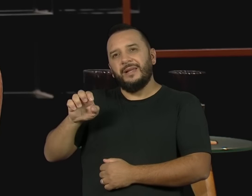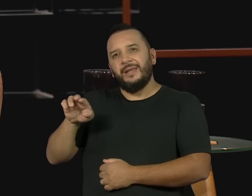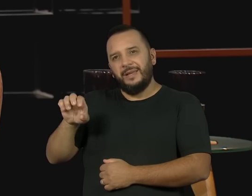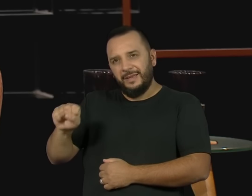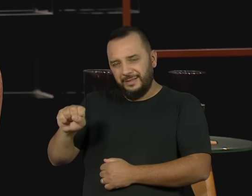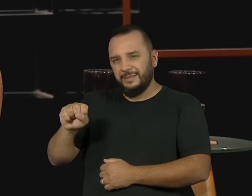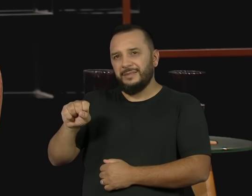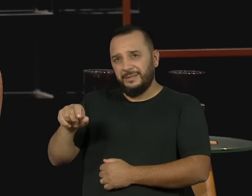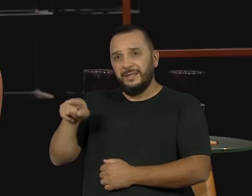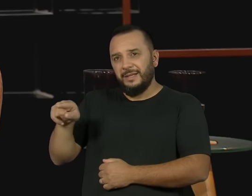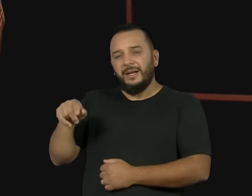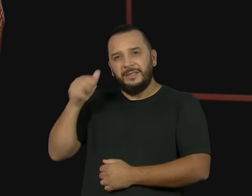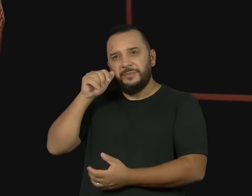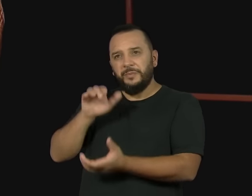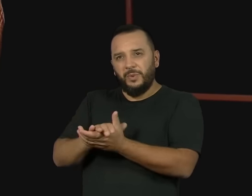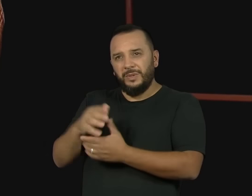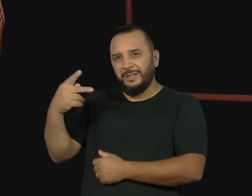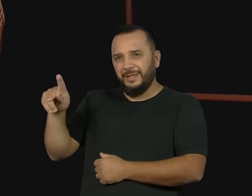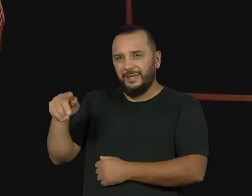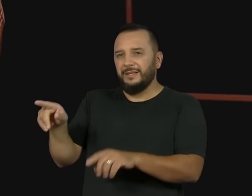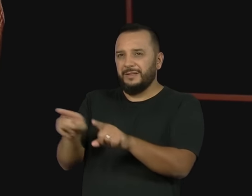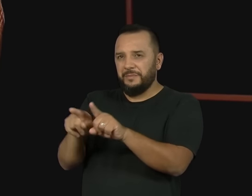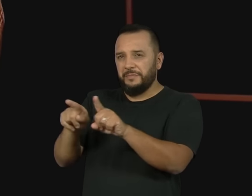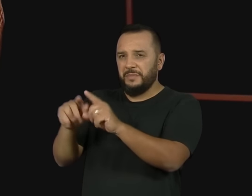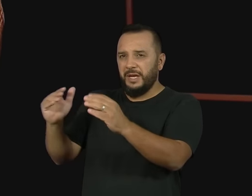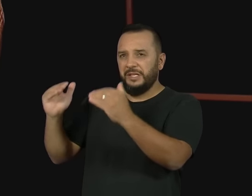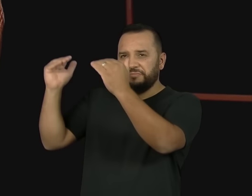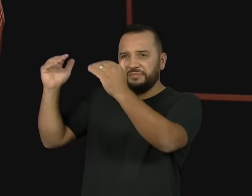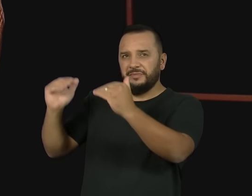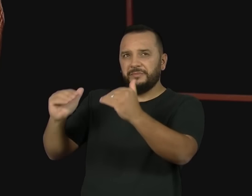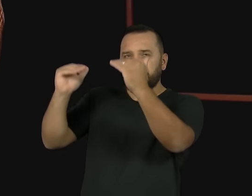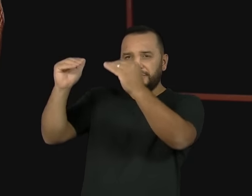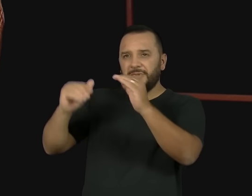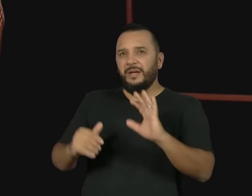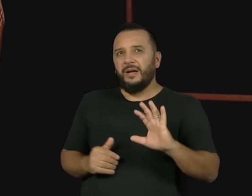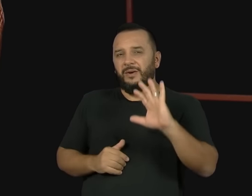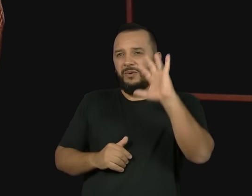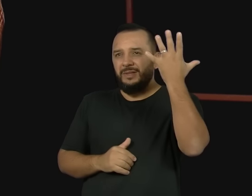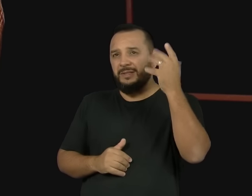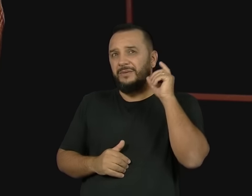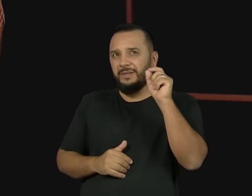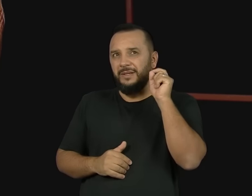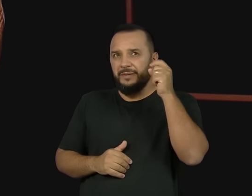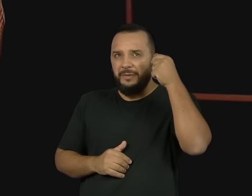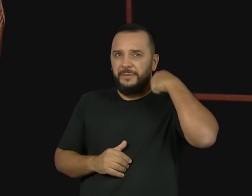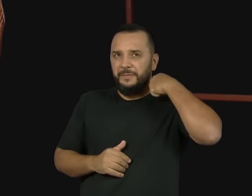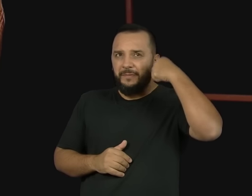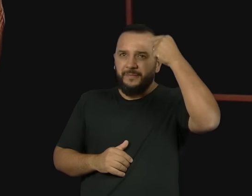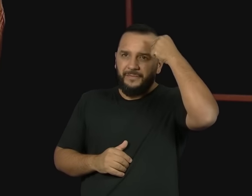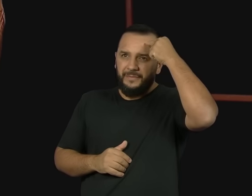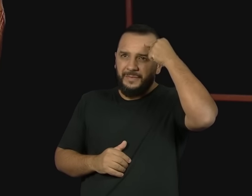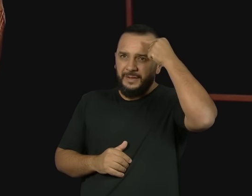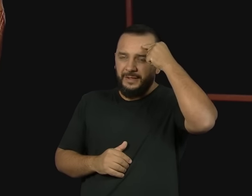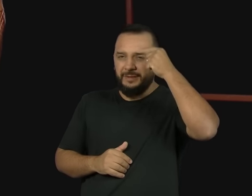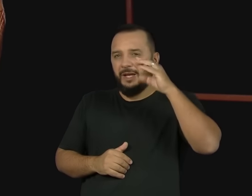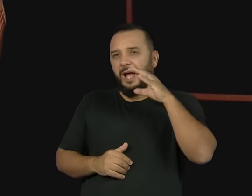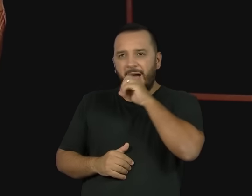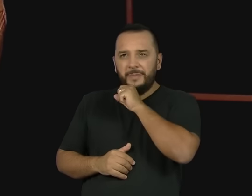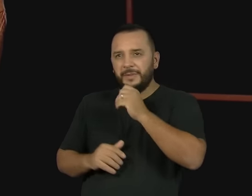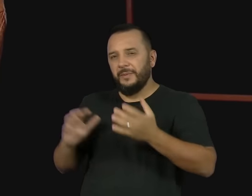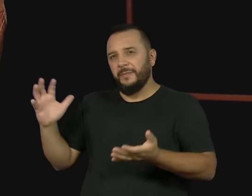siciliana, marquesa também. E depois, o que aconteceu foi que eu achei que eu ia logo ficar com ele, com